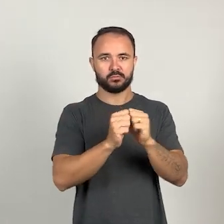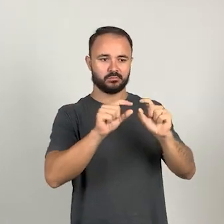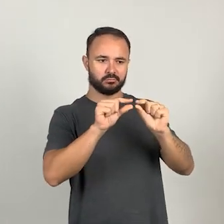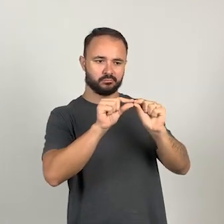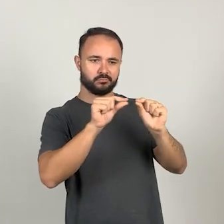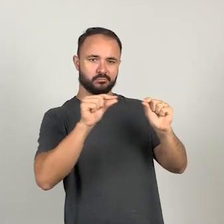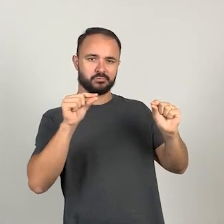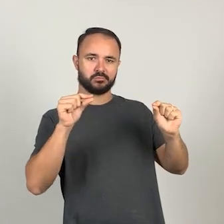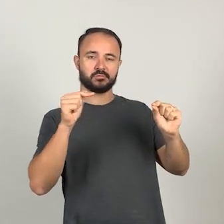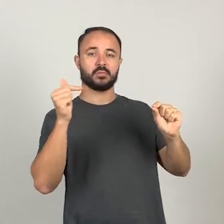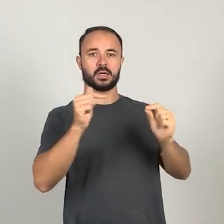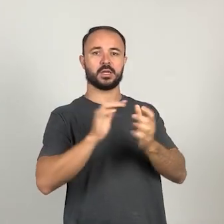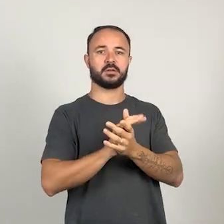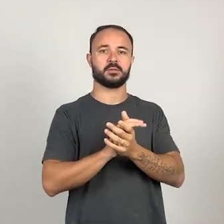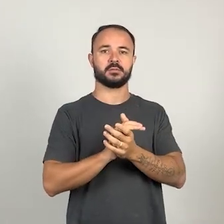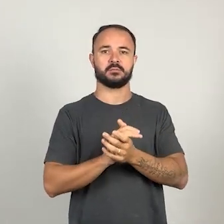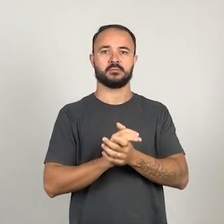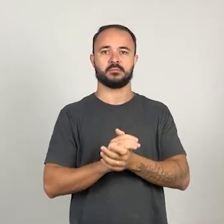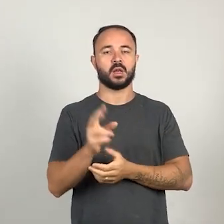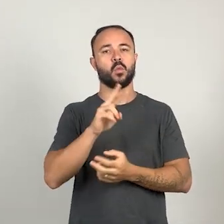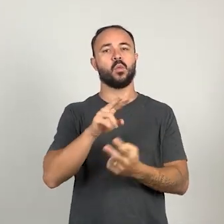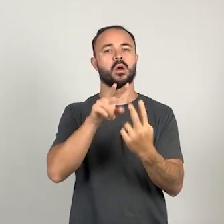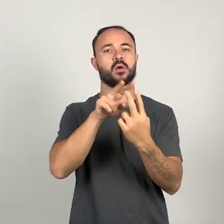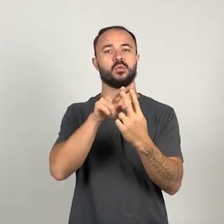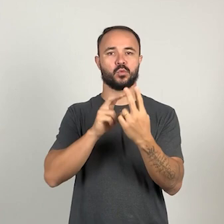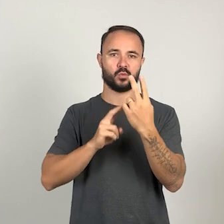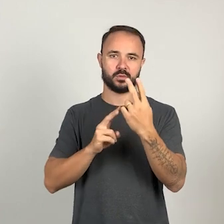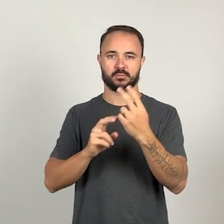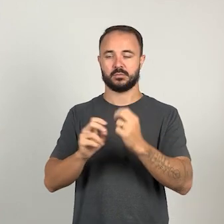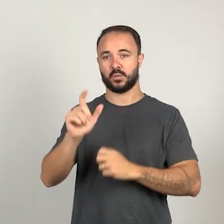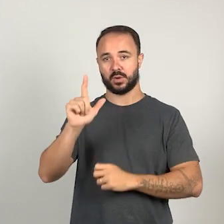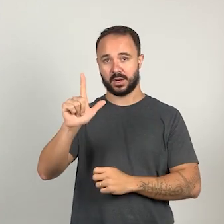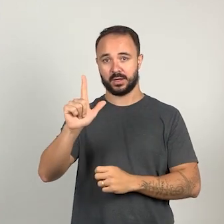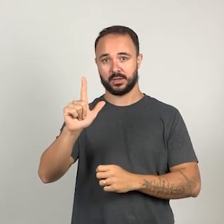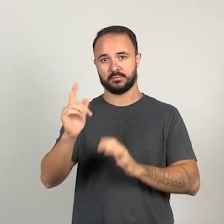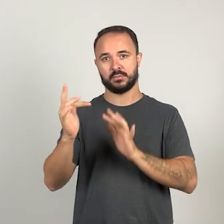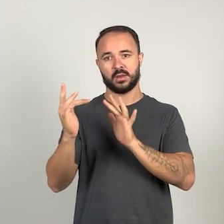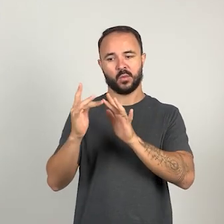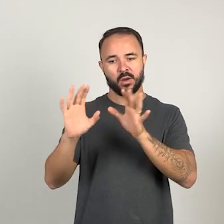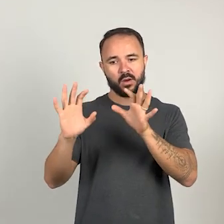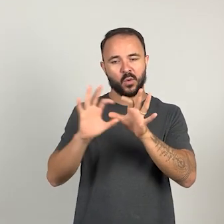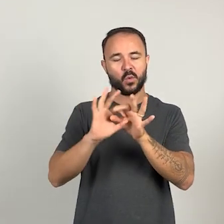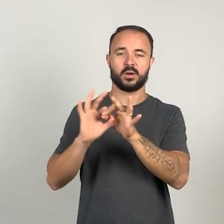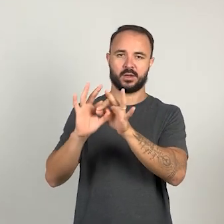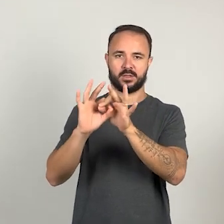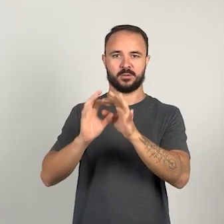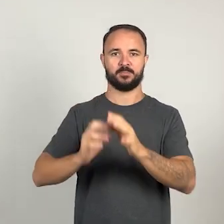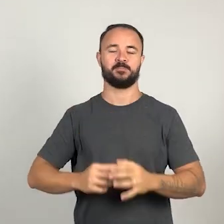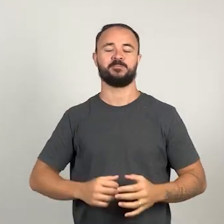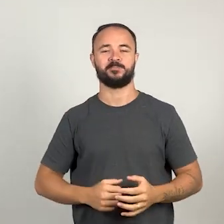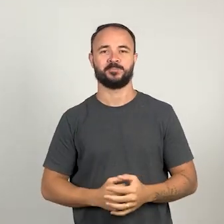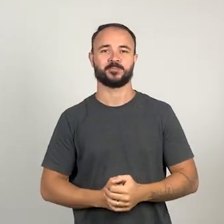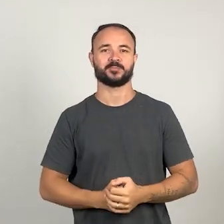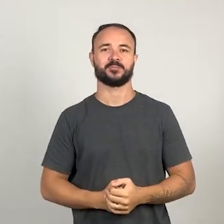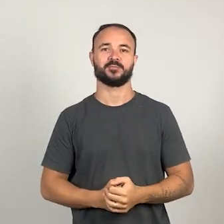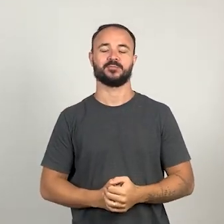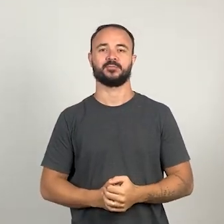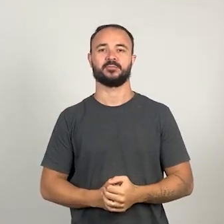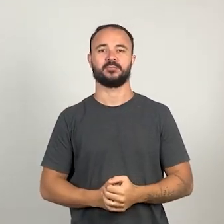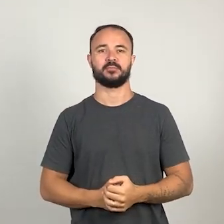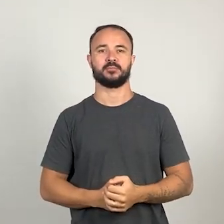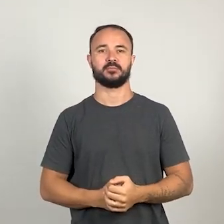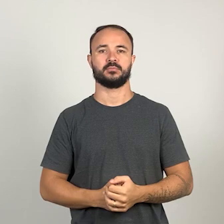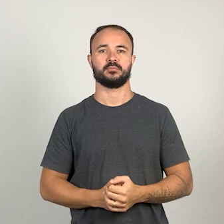nossa controladora, vamos utilizar duas peças em formato de L, vamos chamar ele com pino. Esse L com pino tem a vantagem